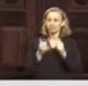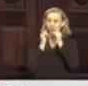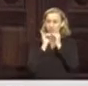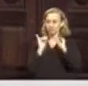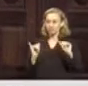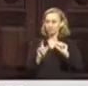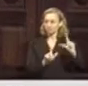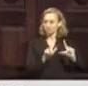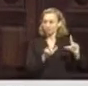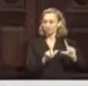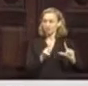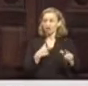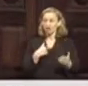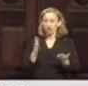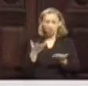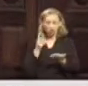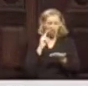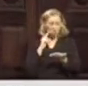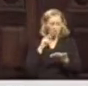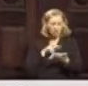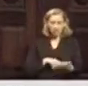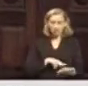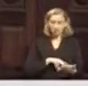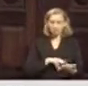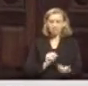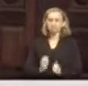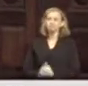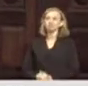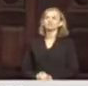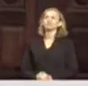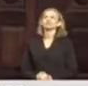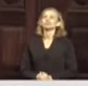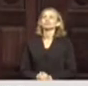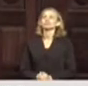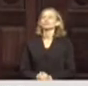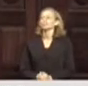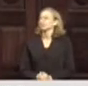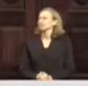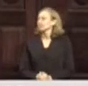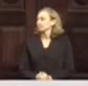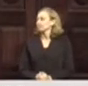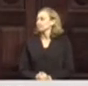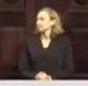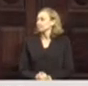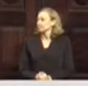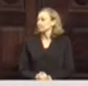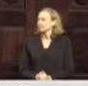mesmo, li aqui no Twitter que o